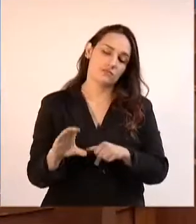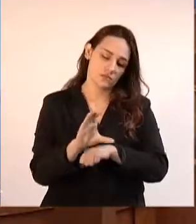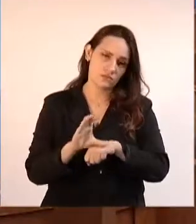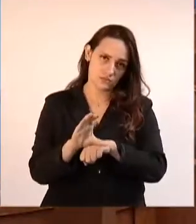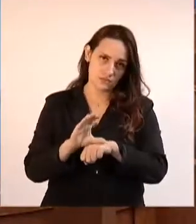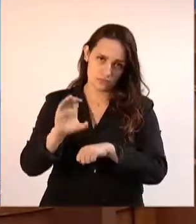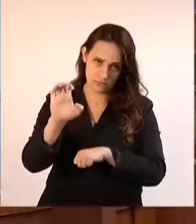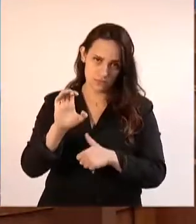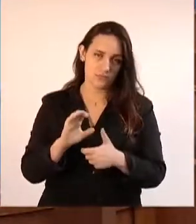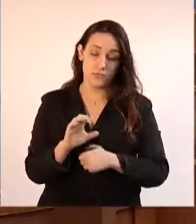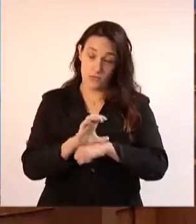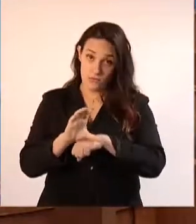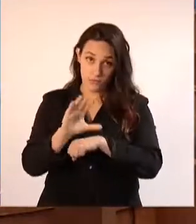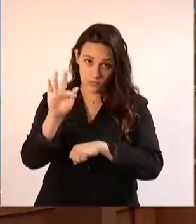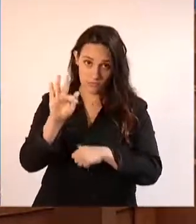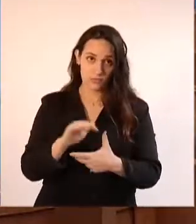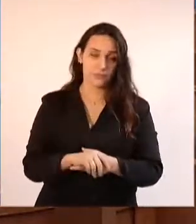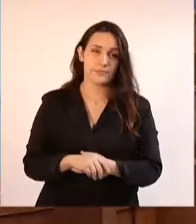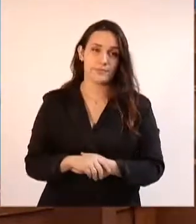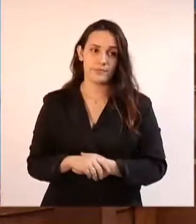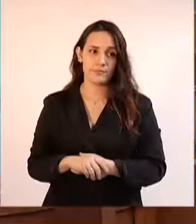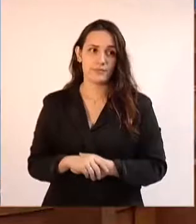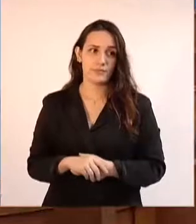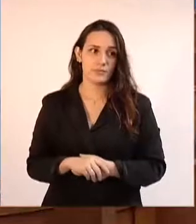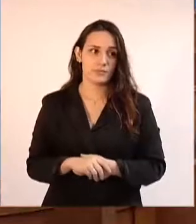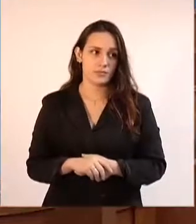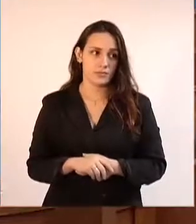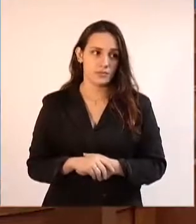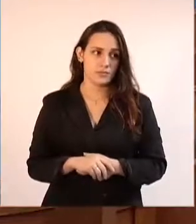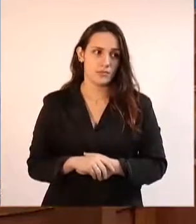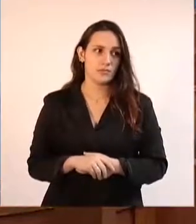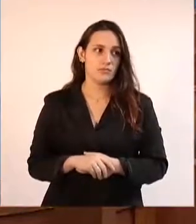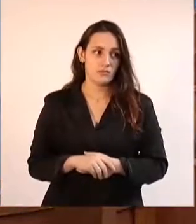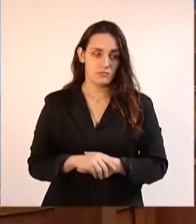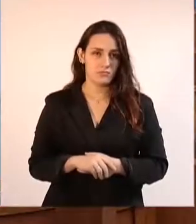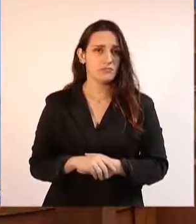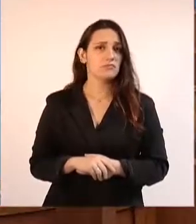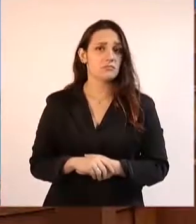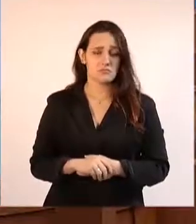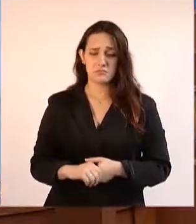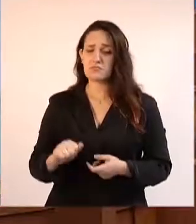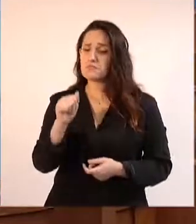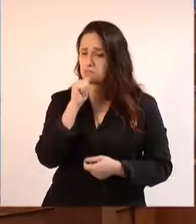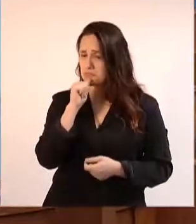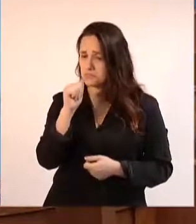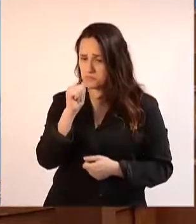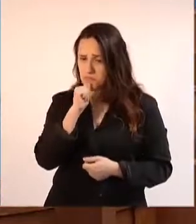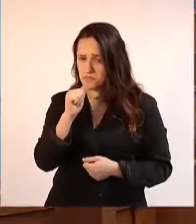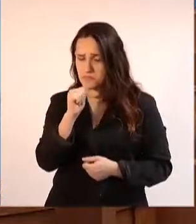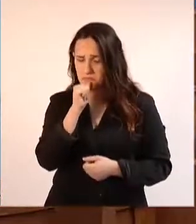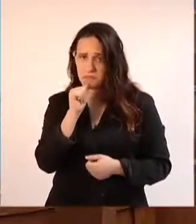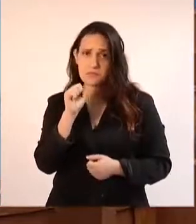embora tenha concedido elevado grau de autonomia funcional